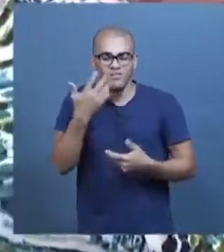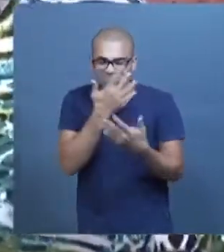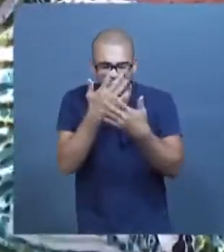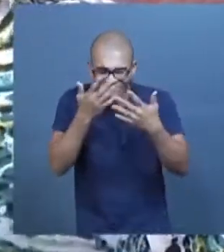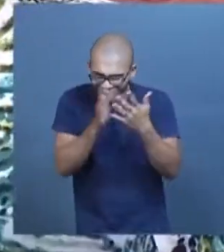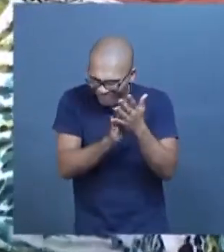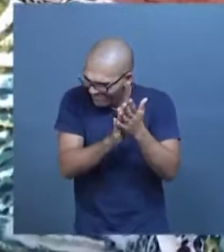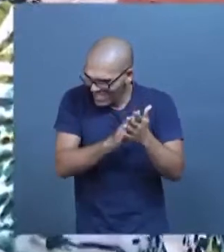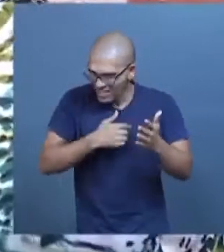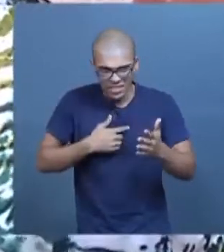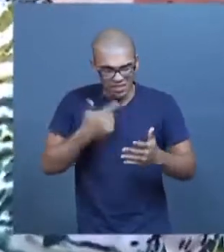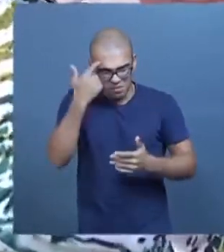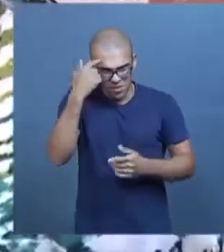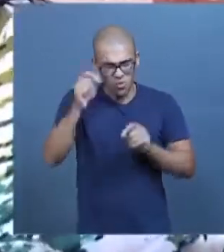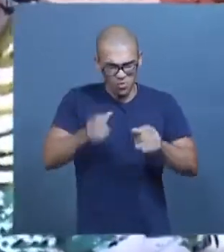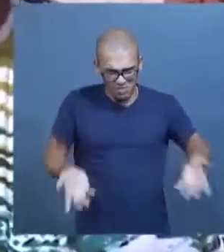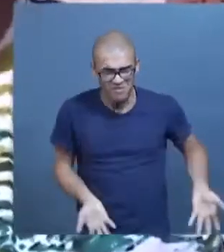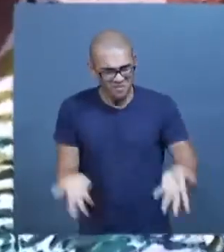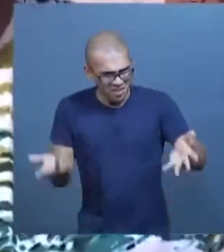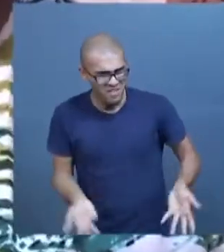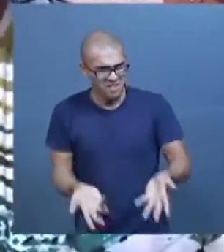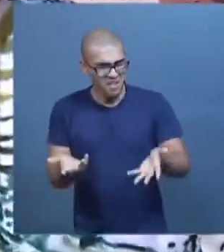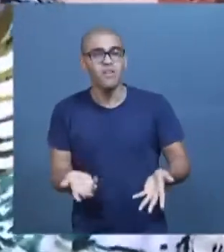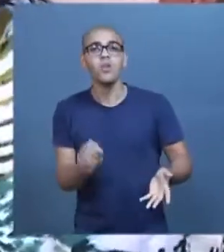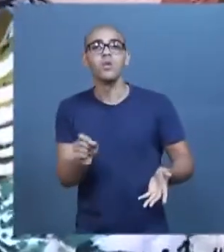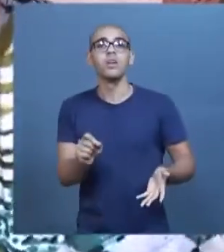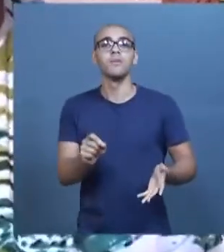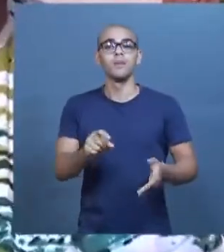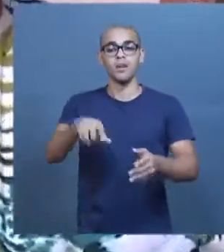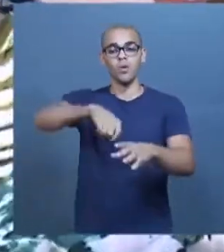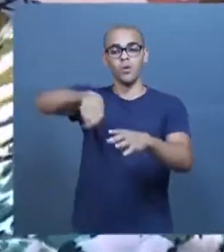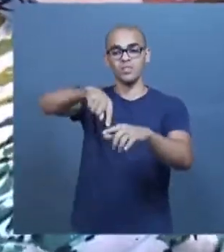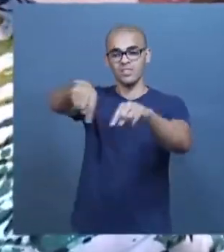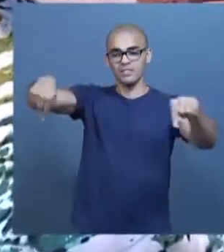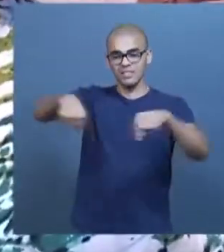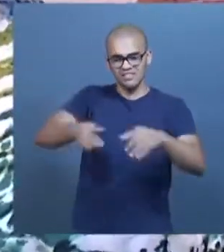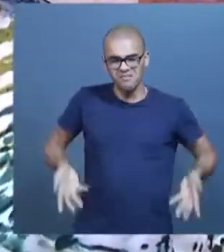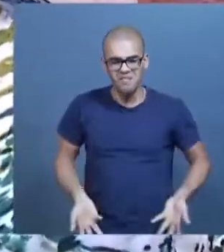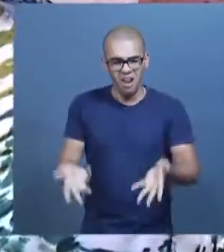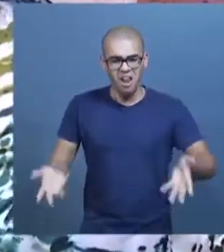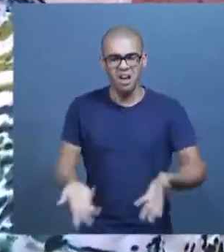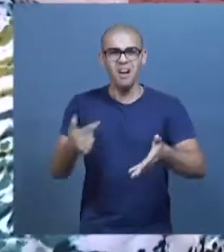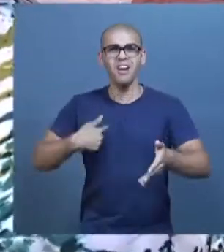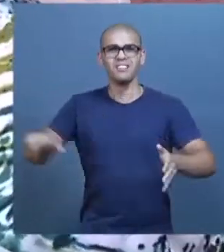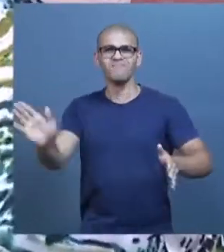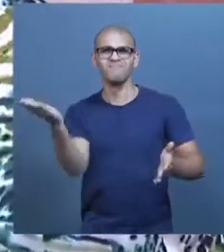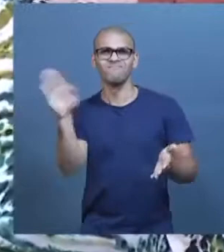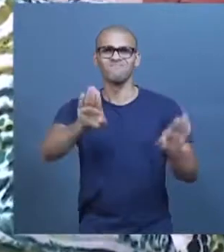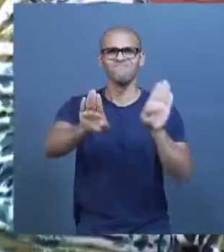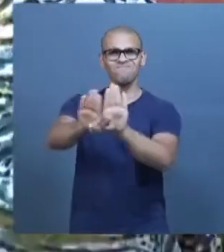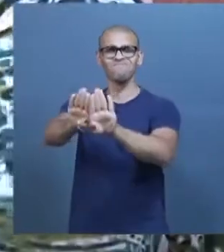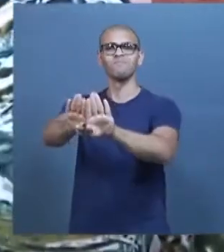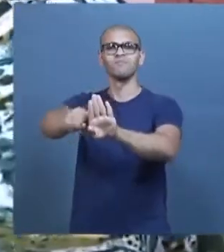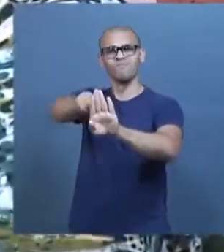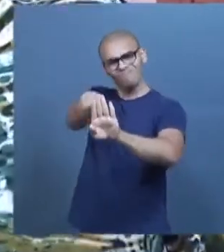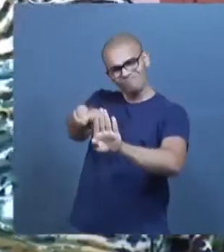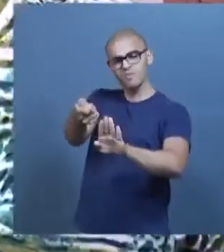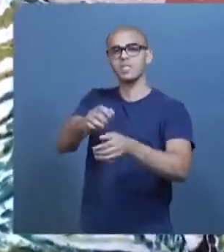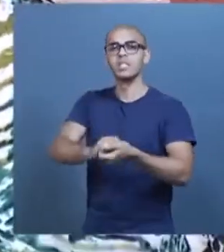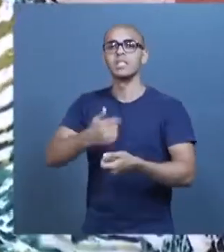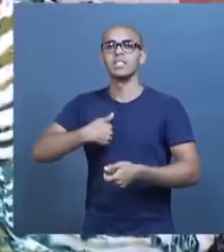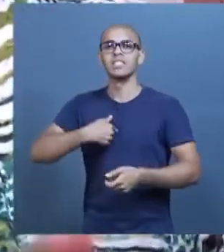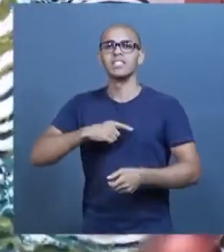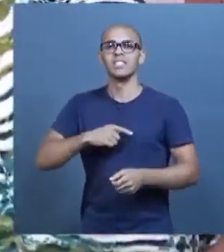colocar o maior número de alunos para dentro da cozinha. Aí nós fechamos as portas e colocamos todos lá para dentro e fizemos